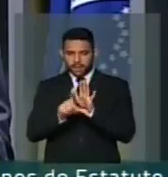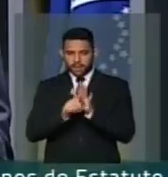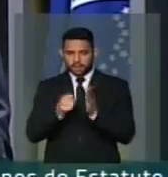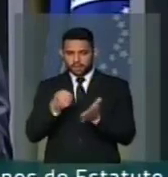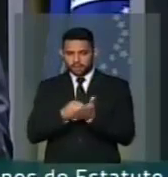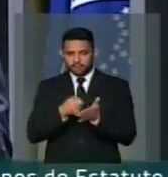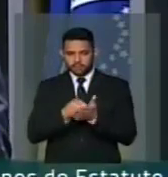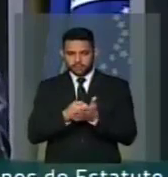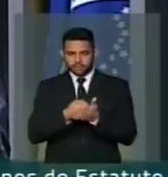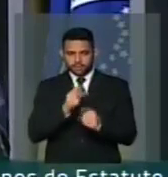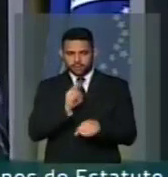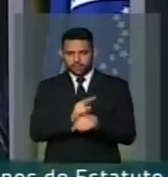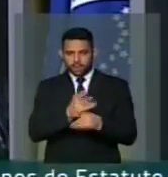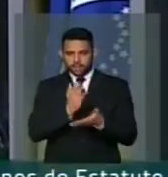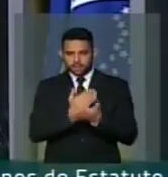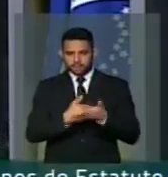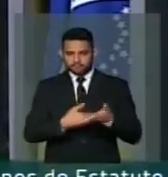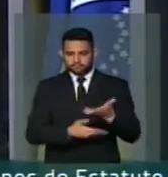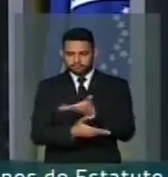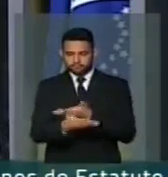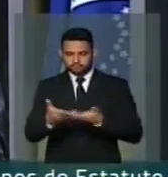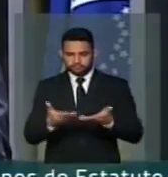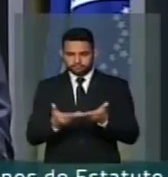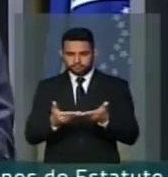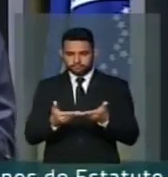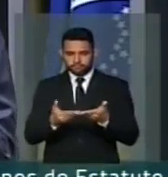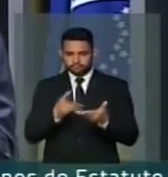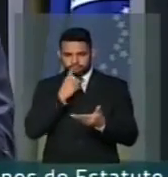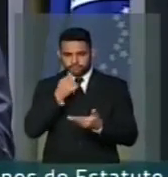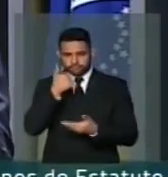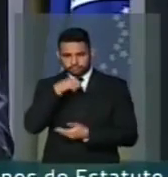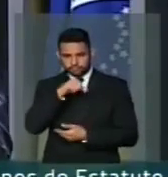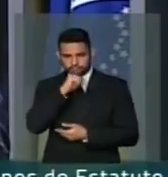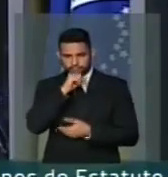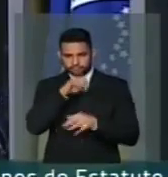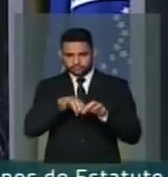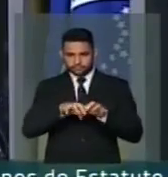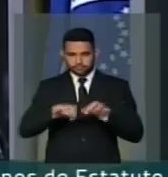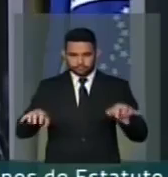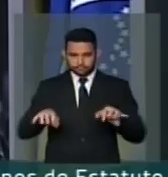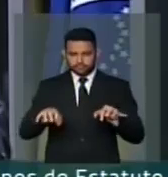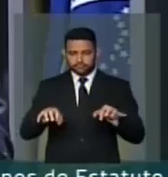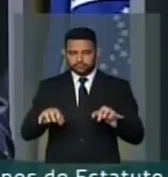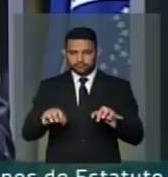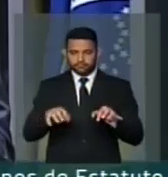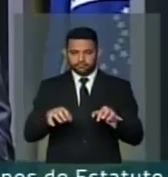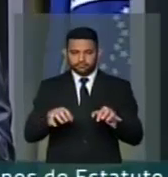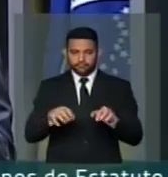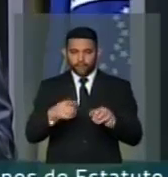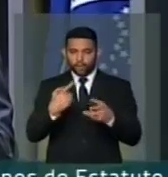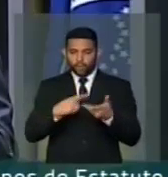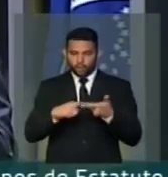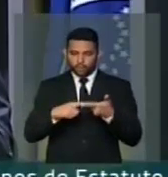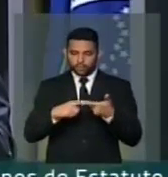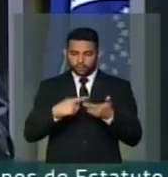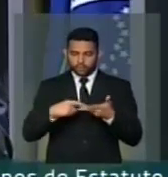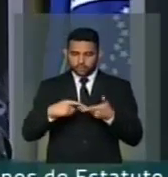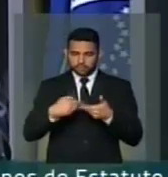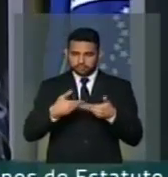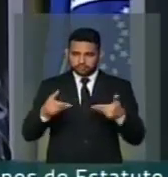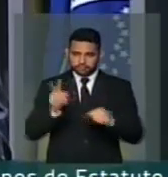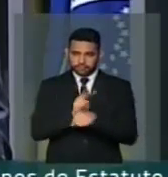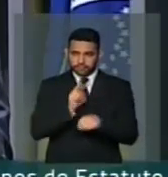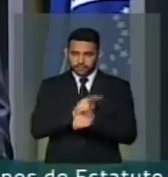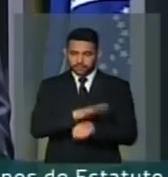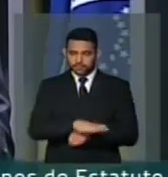determinou ser a guarda compartilhada a regra na separação entre os pais. Outra iniciativa relevante para a